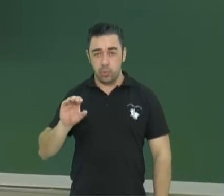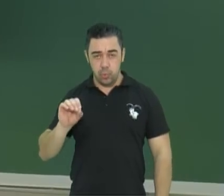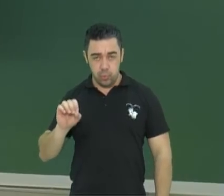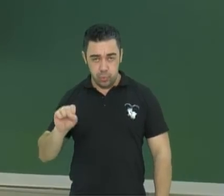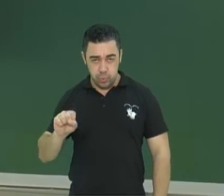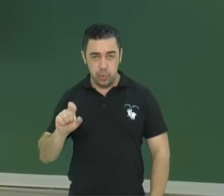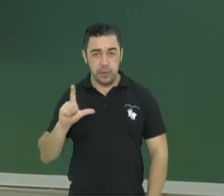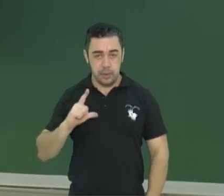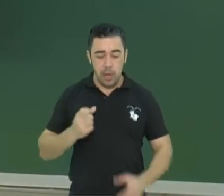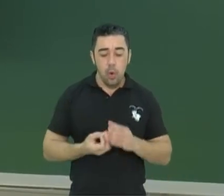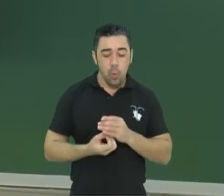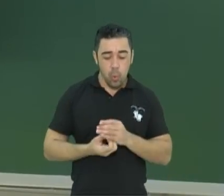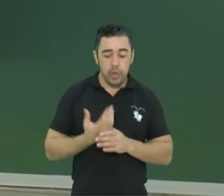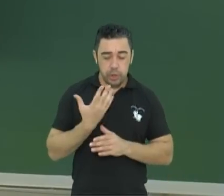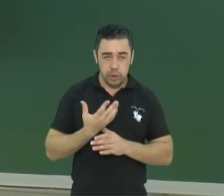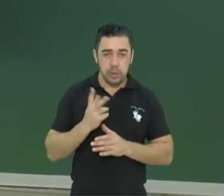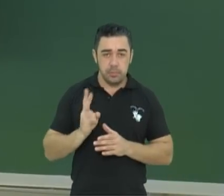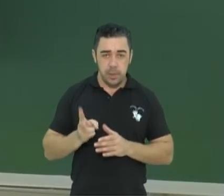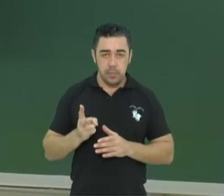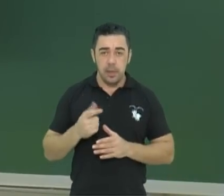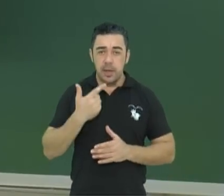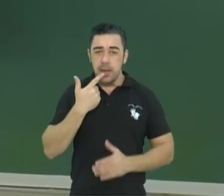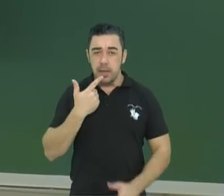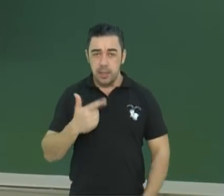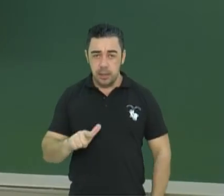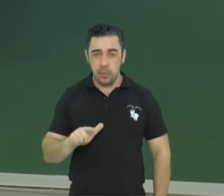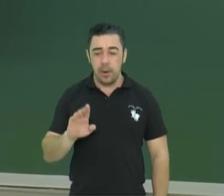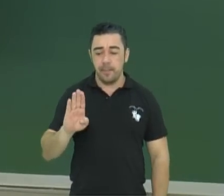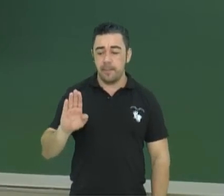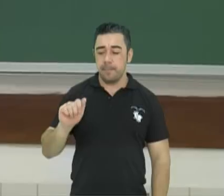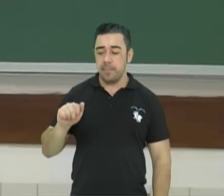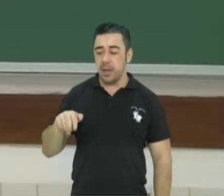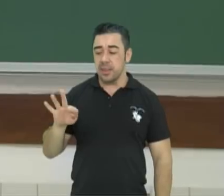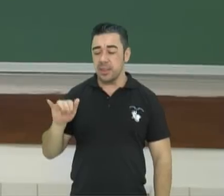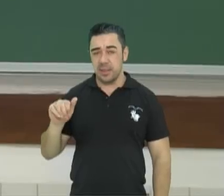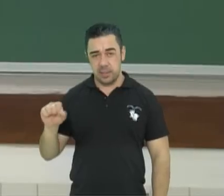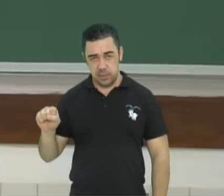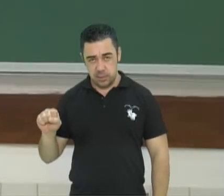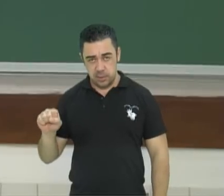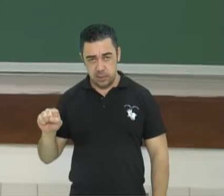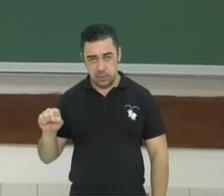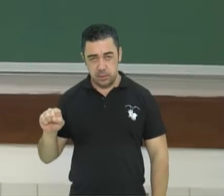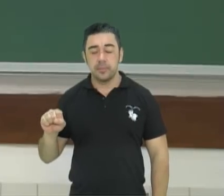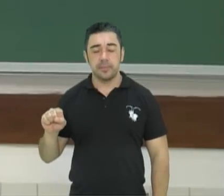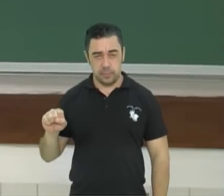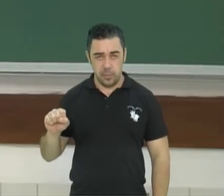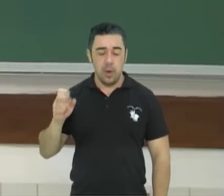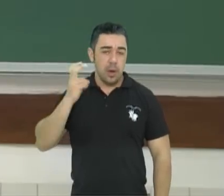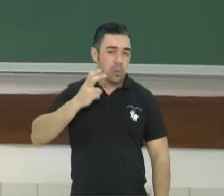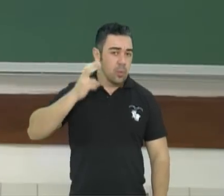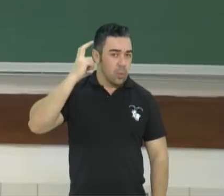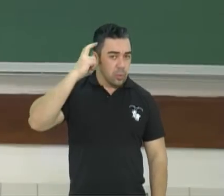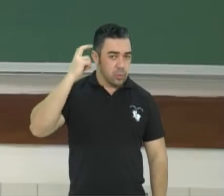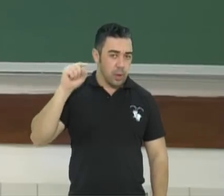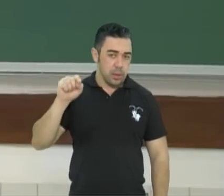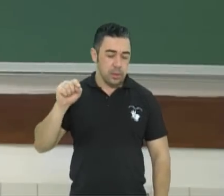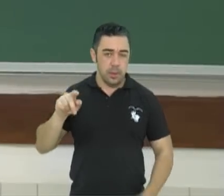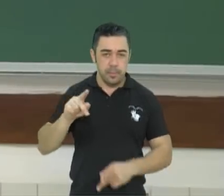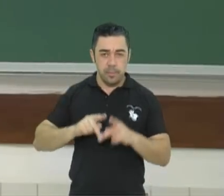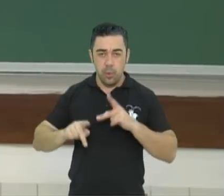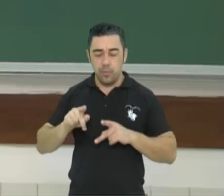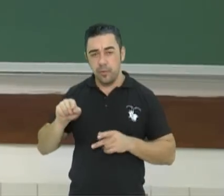origem comum e falavam língua denominada de bantas. Então, essa questão cultural fazia com que esses povos